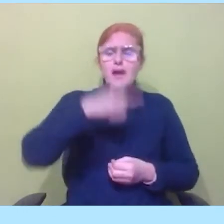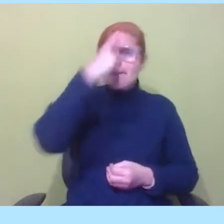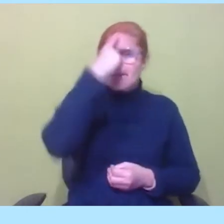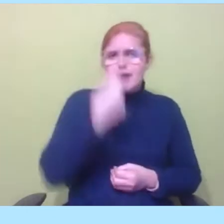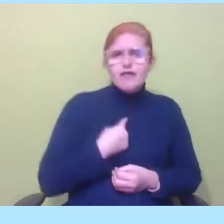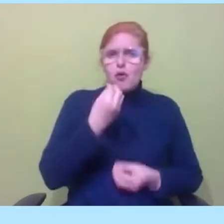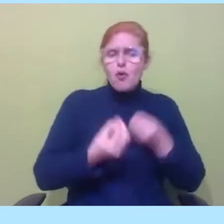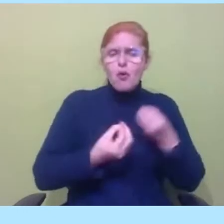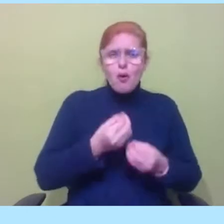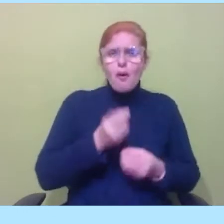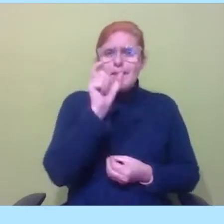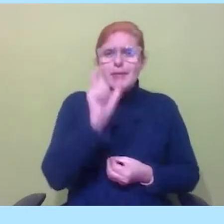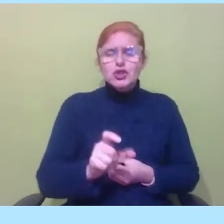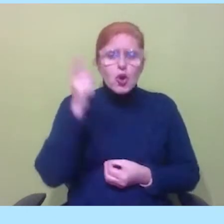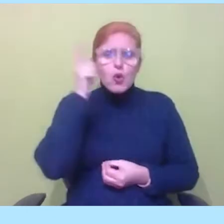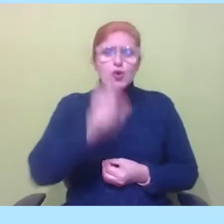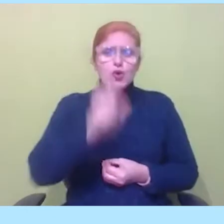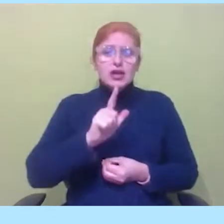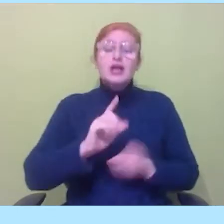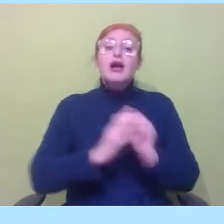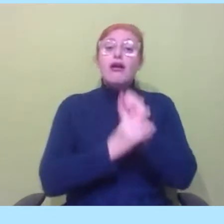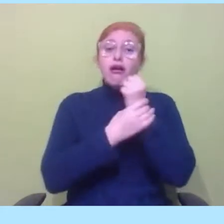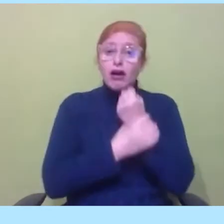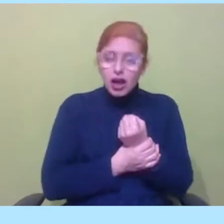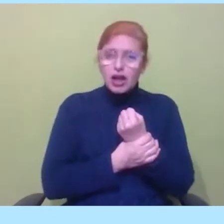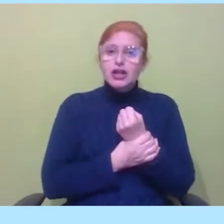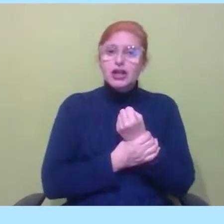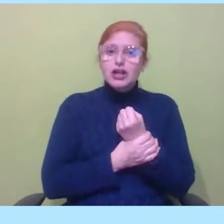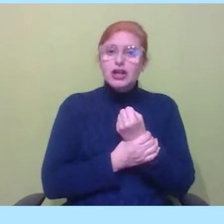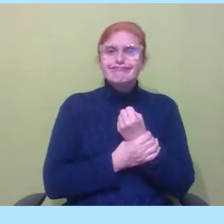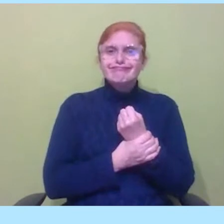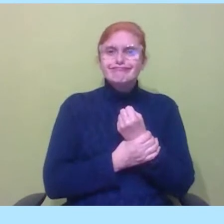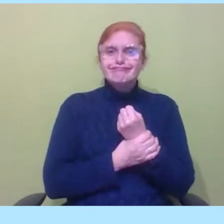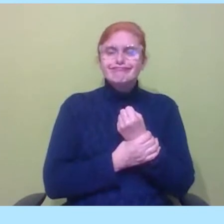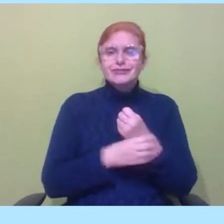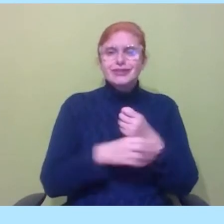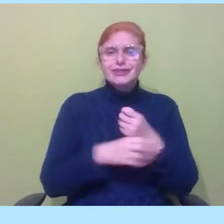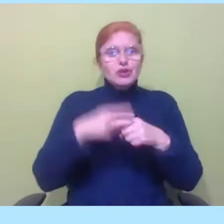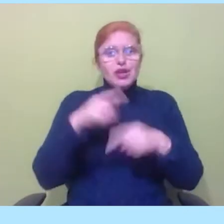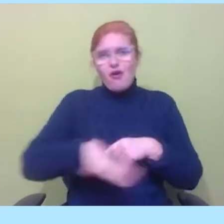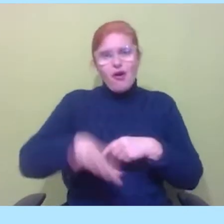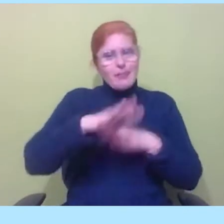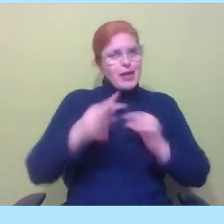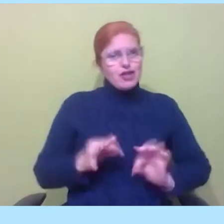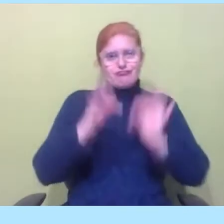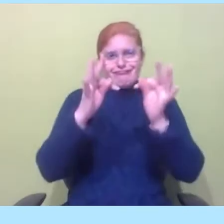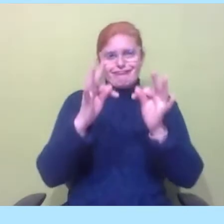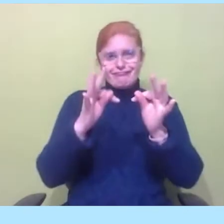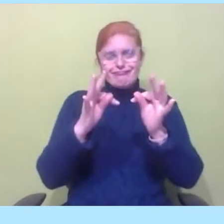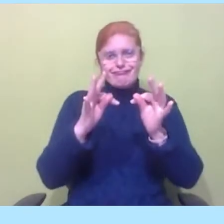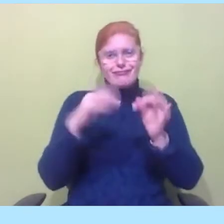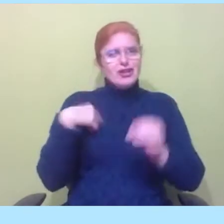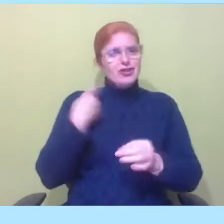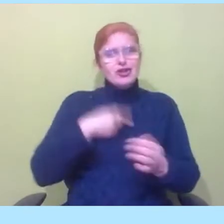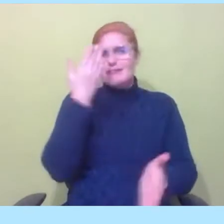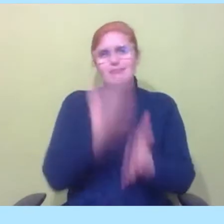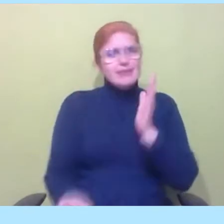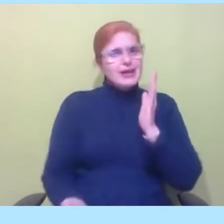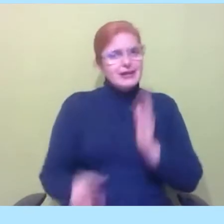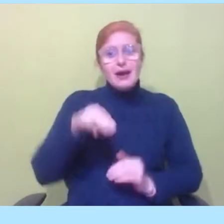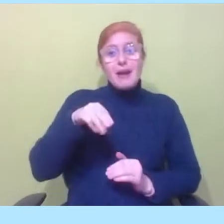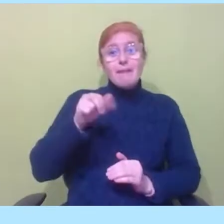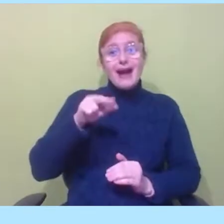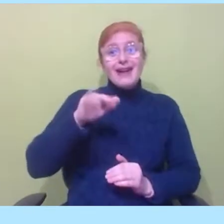gente consegue garantir alguma segurança, né? Porque pelo ambiente digital, a gente perdeu a Marielle. E foi pelo